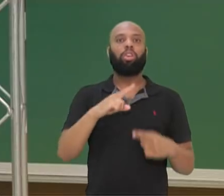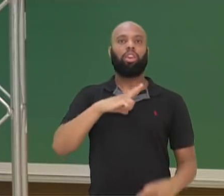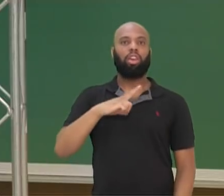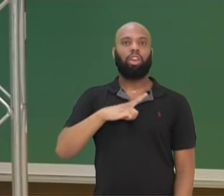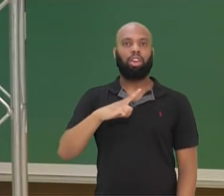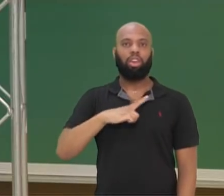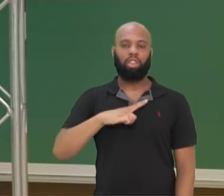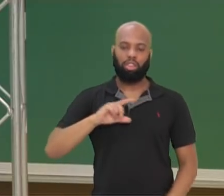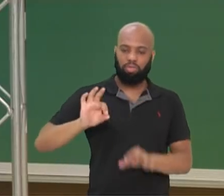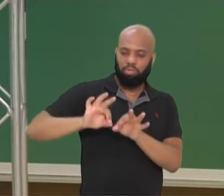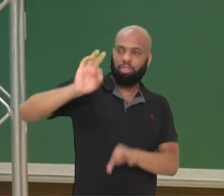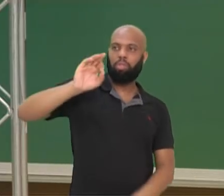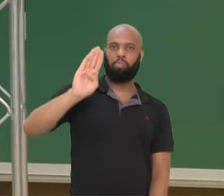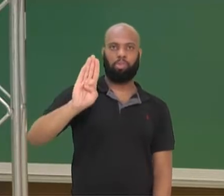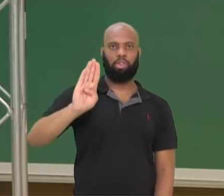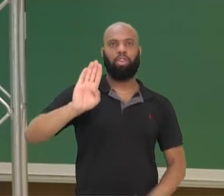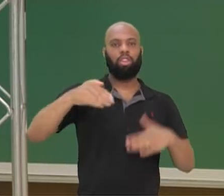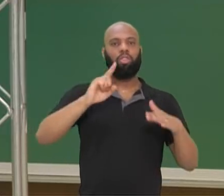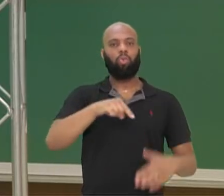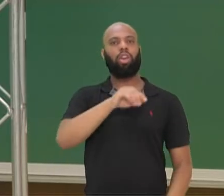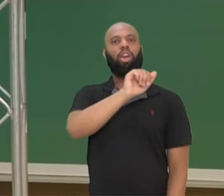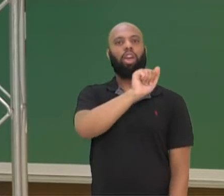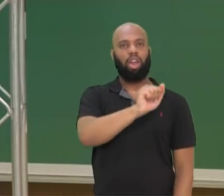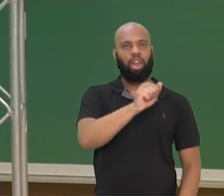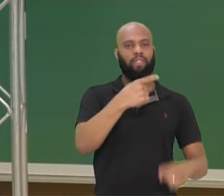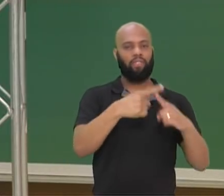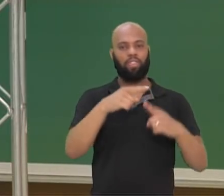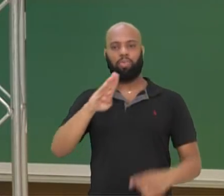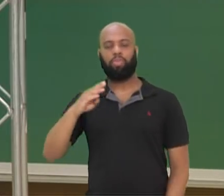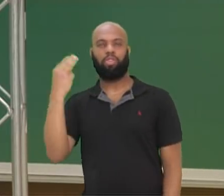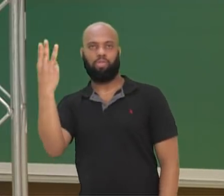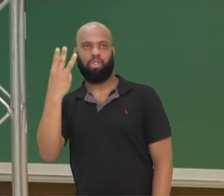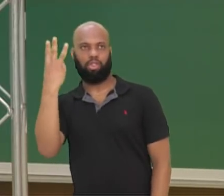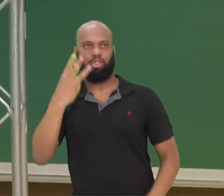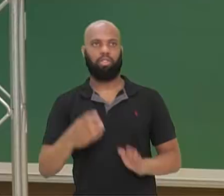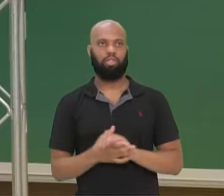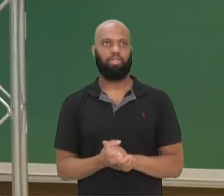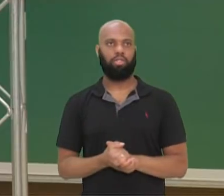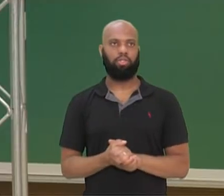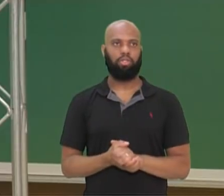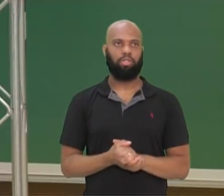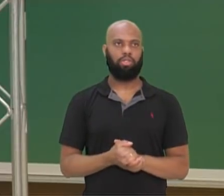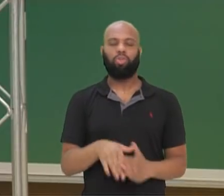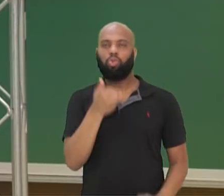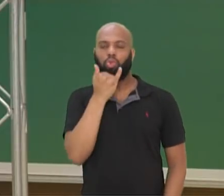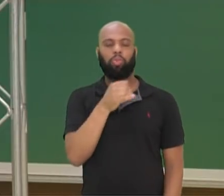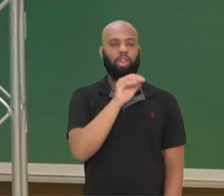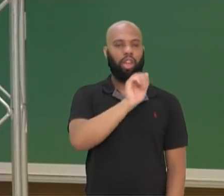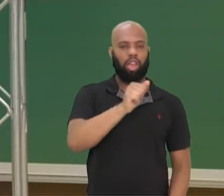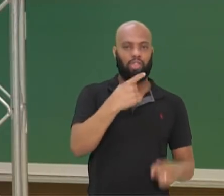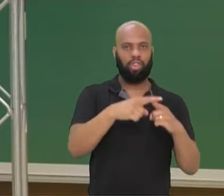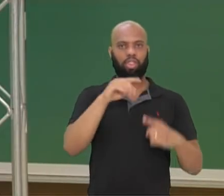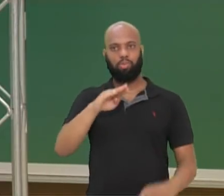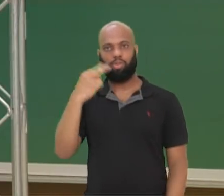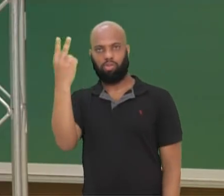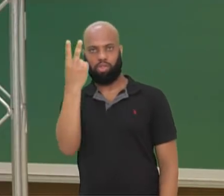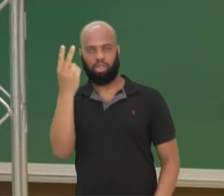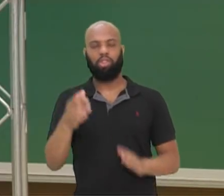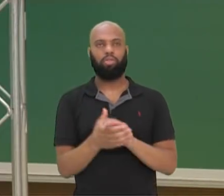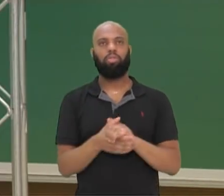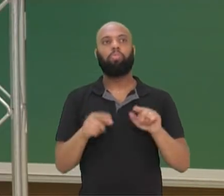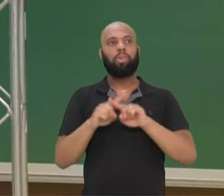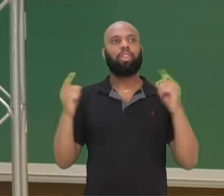quadrado. Agora, os outros paralelepípedos, os laranjas ali, o que vai virar?